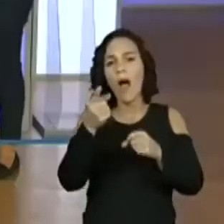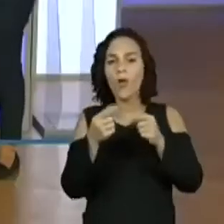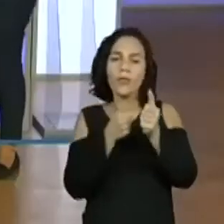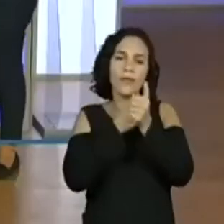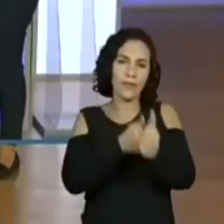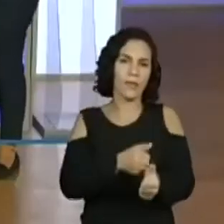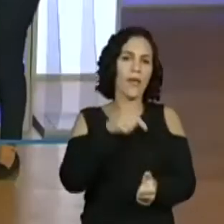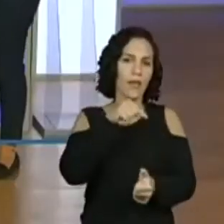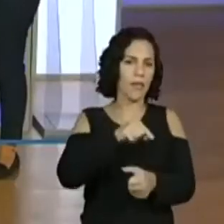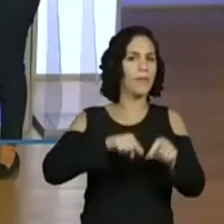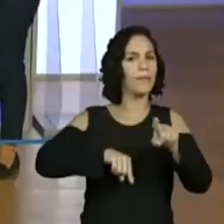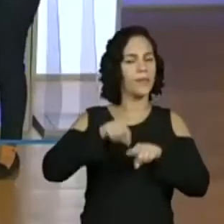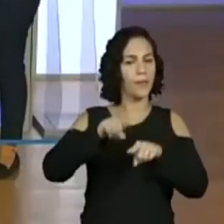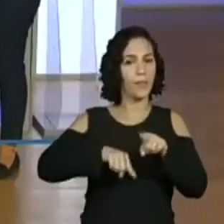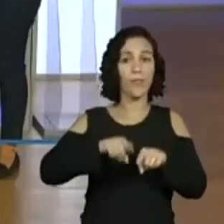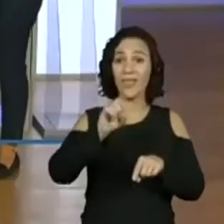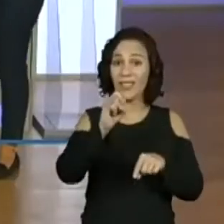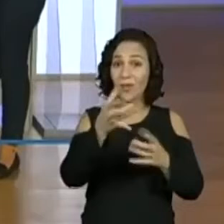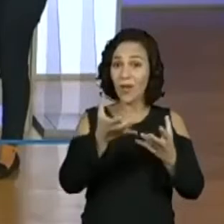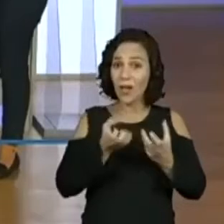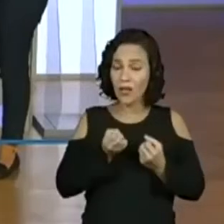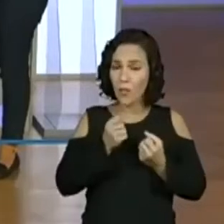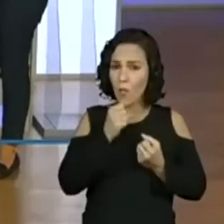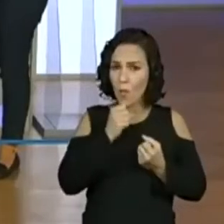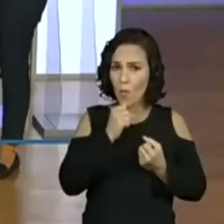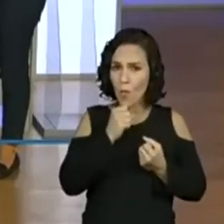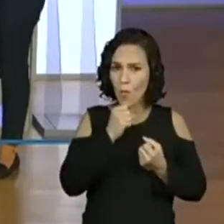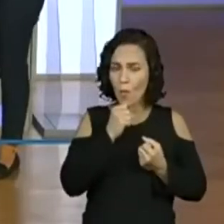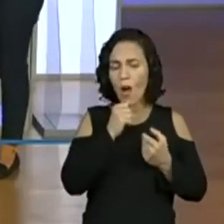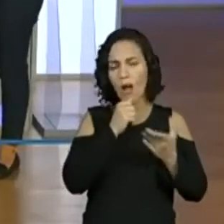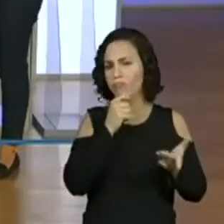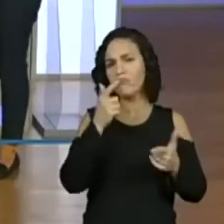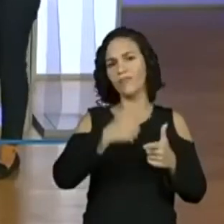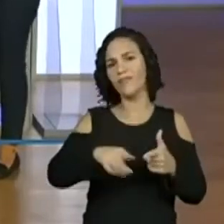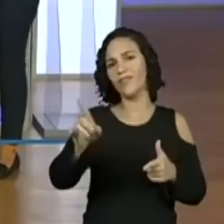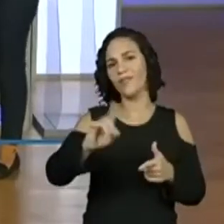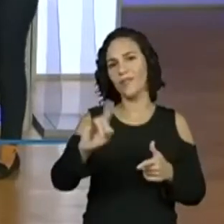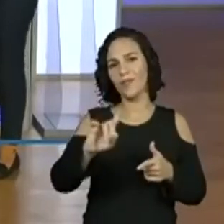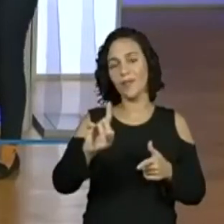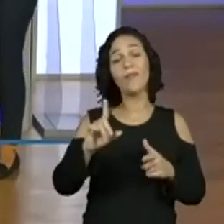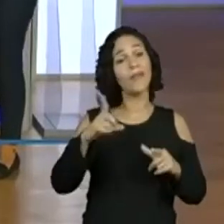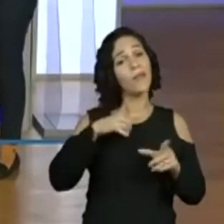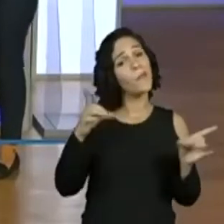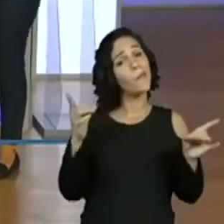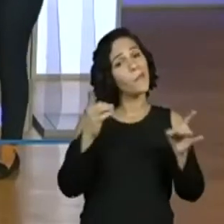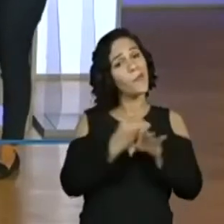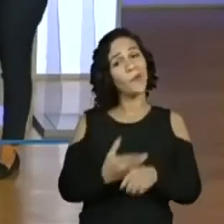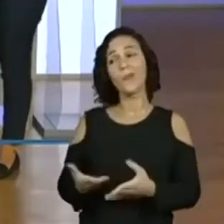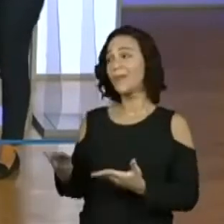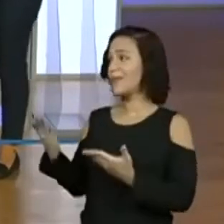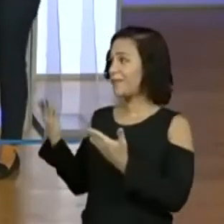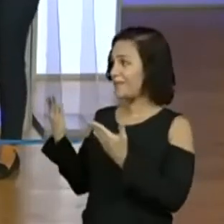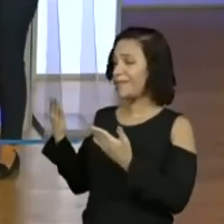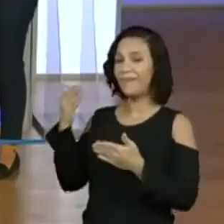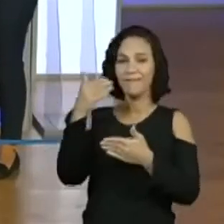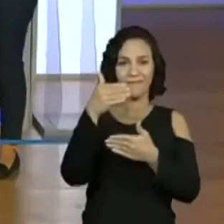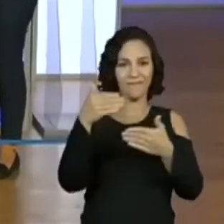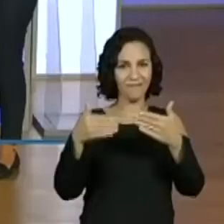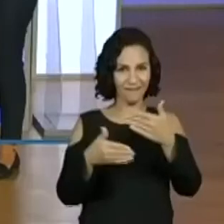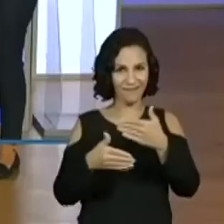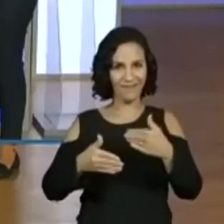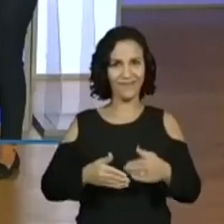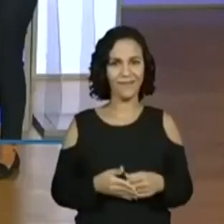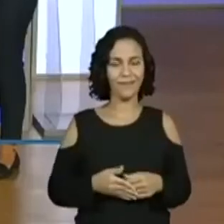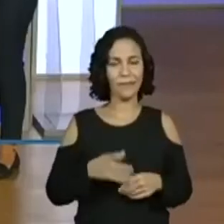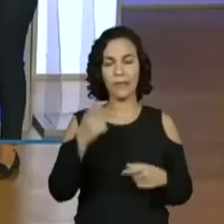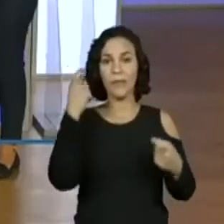acompanha. Quem não tem, eu sempre falo para eles, professora Joyce, a gente proporciona tudo o que eles precisam na nossa aula. Isso. Então, eles